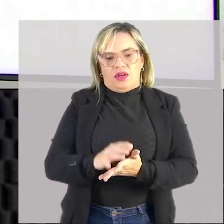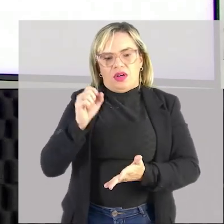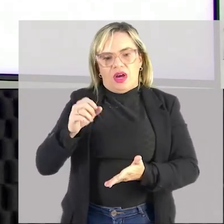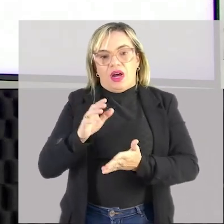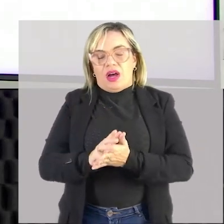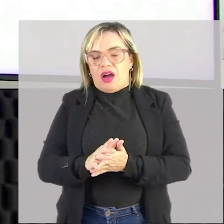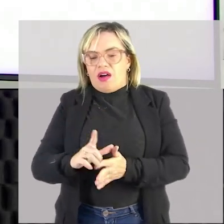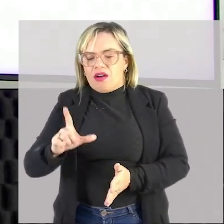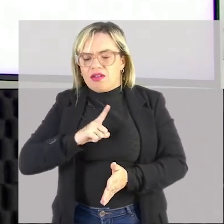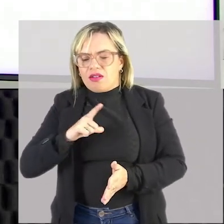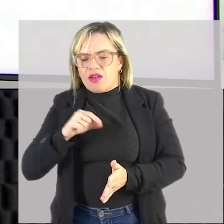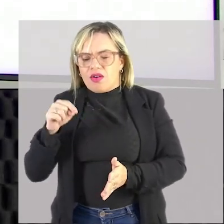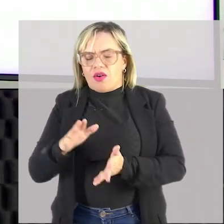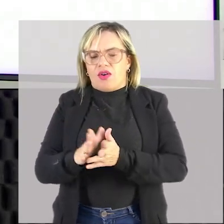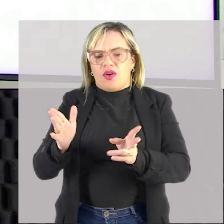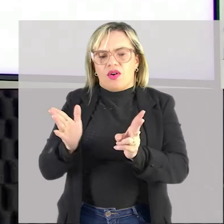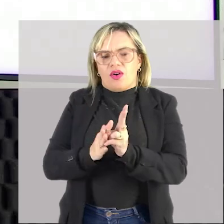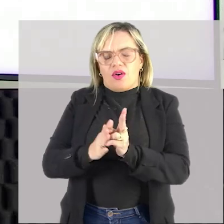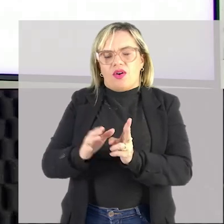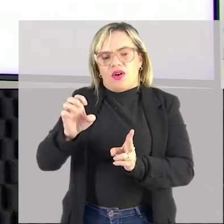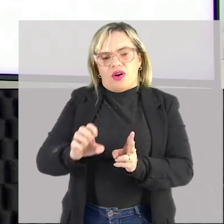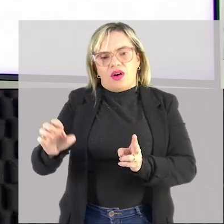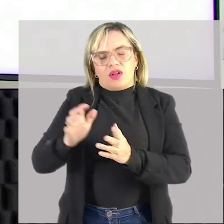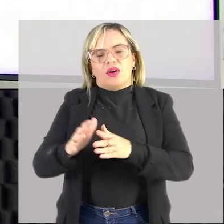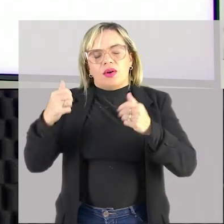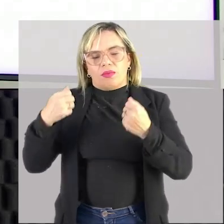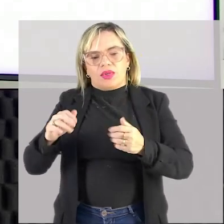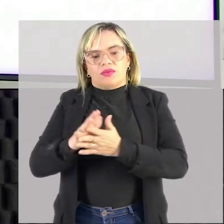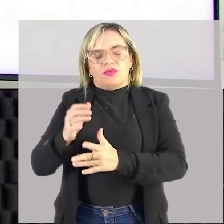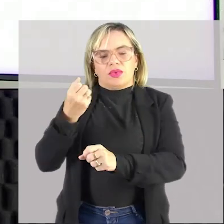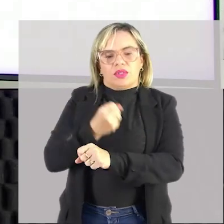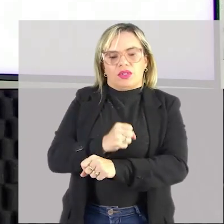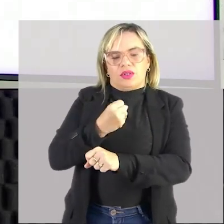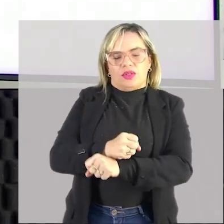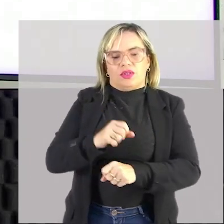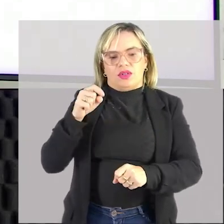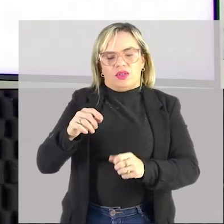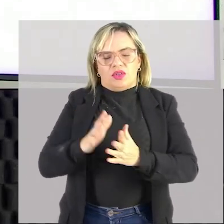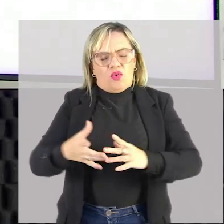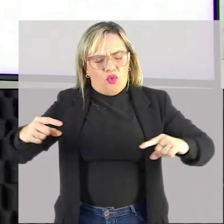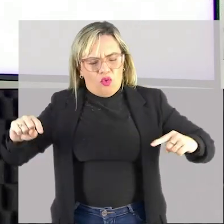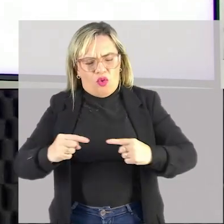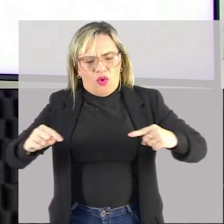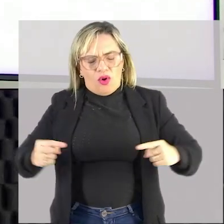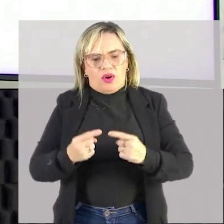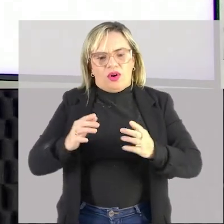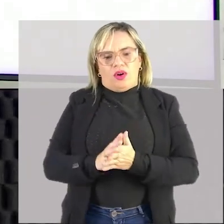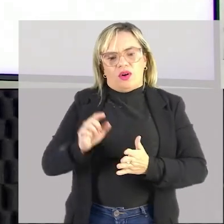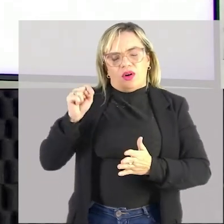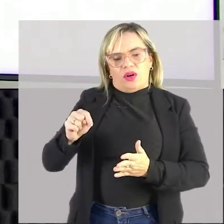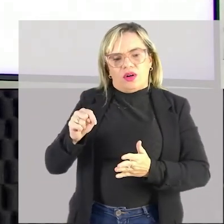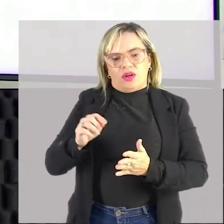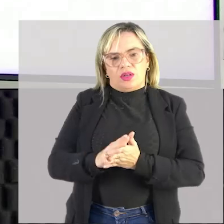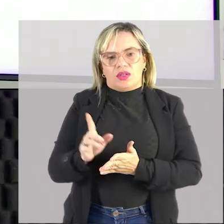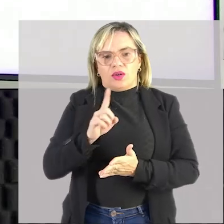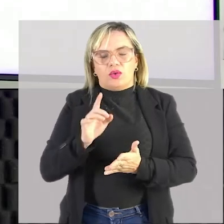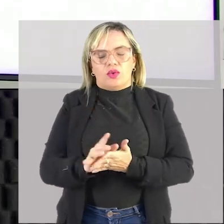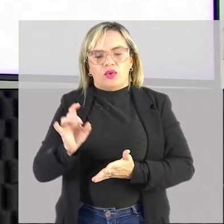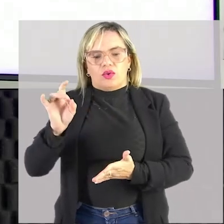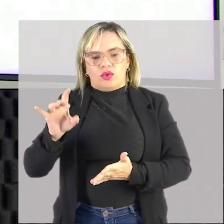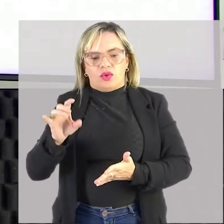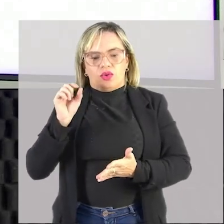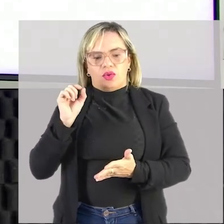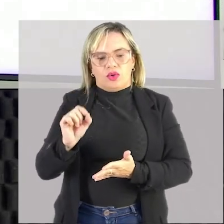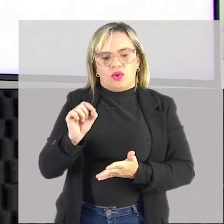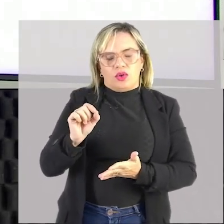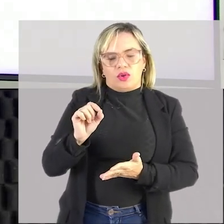ele está aqui no território, eu preciso então escravizá-lo. Então, esse foi um embate constante. Não somente, claro, aqui, né,